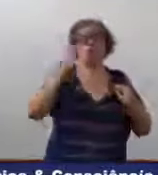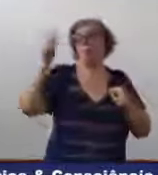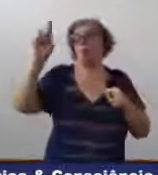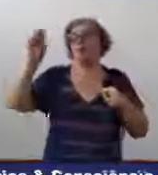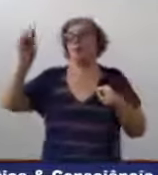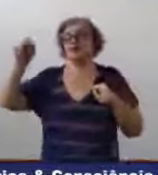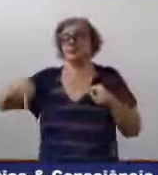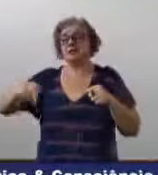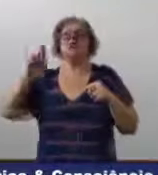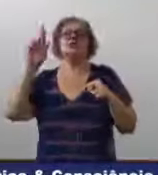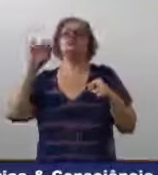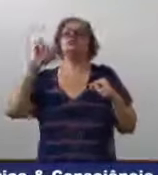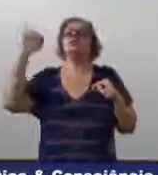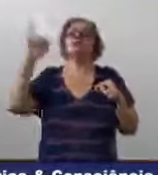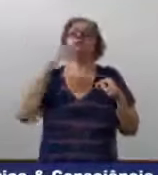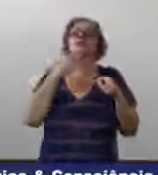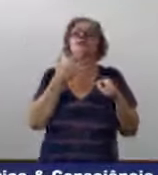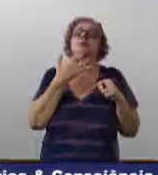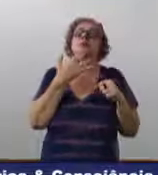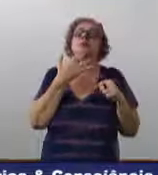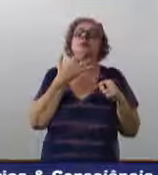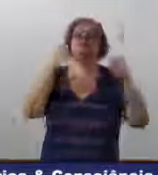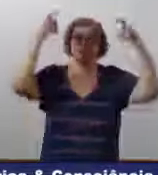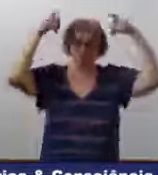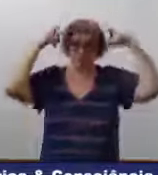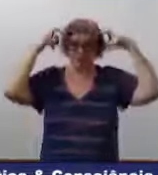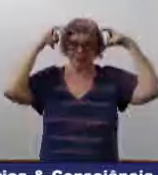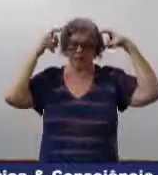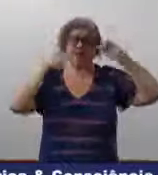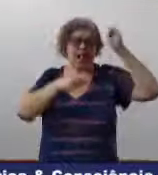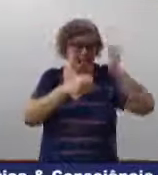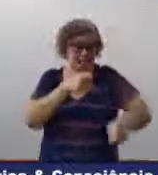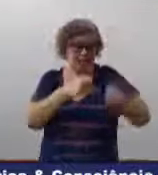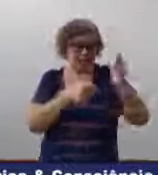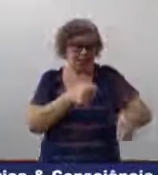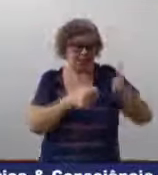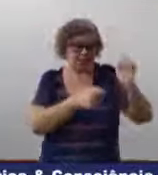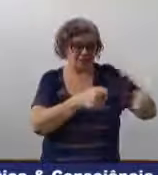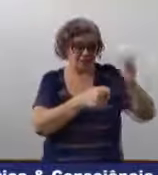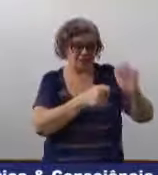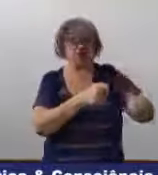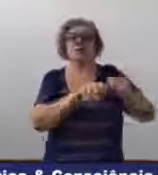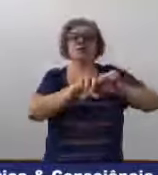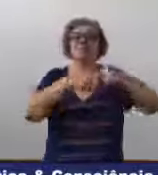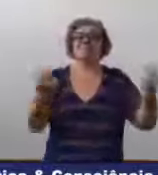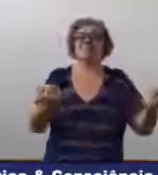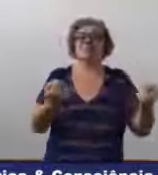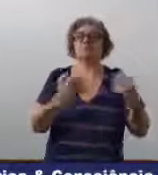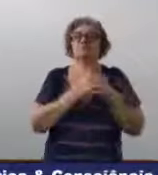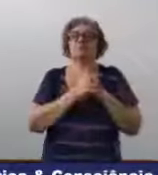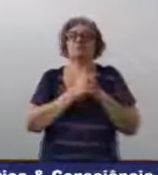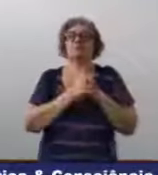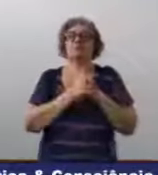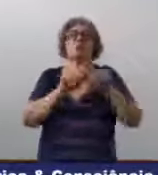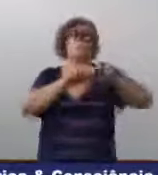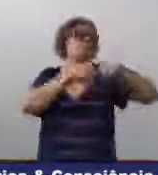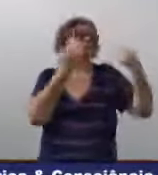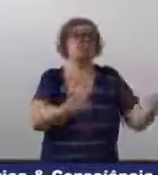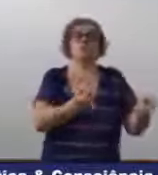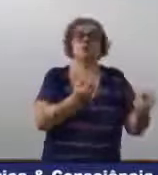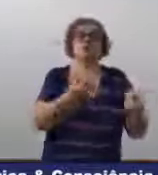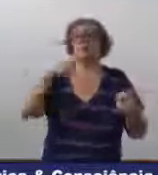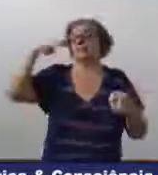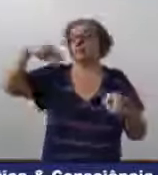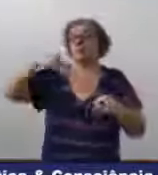entregou a coroa e disse: agora descobre. Não poderia destruí-la fazendo um processo de fusão, porque aí